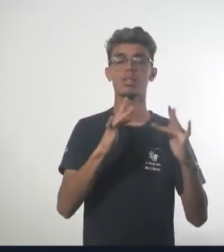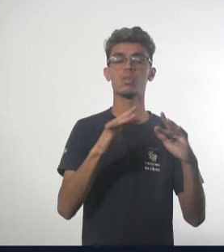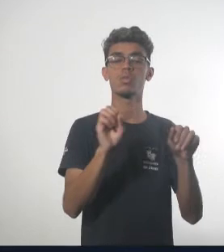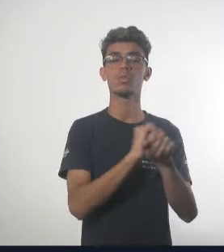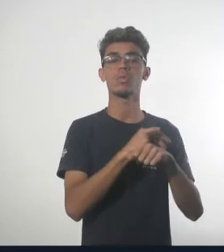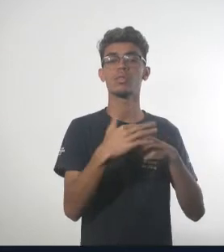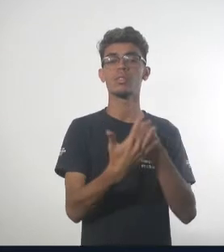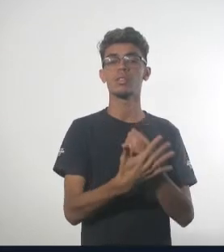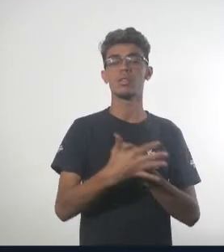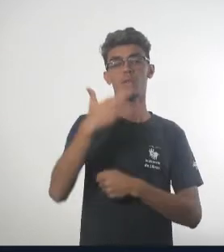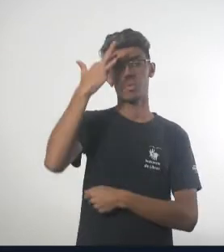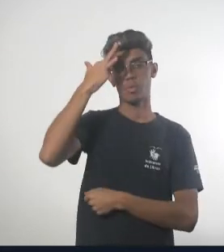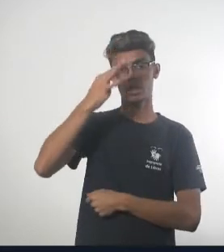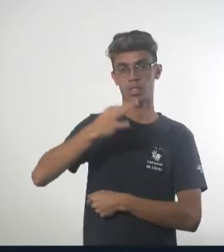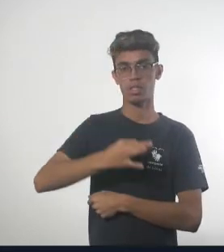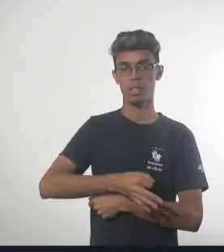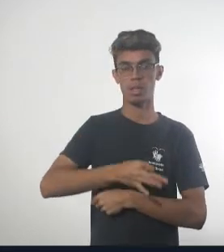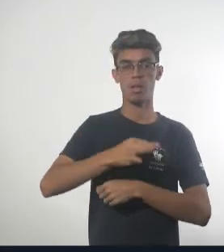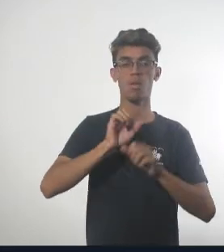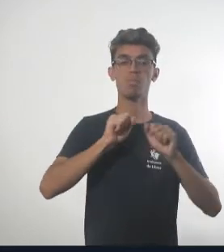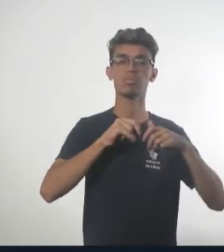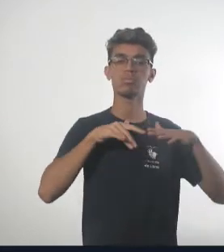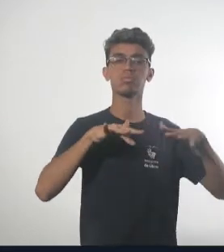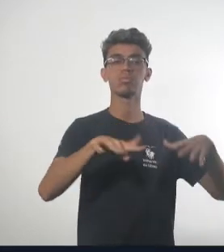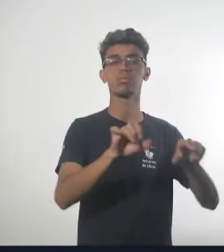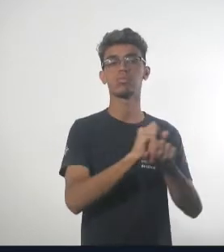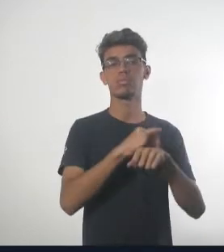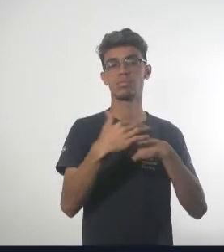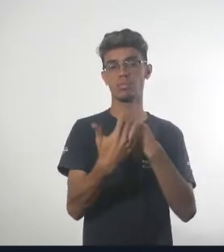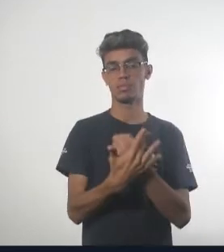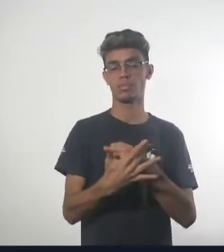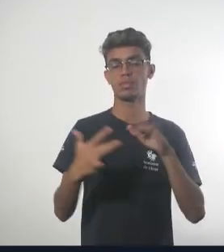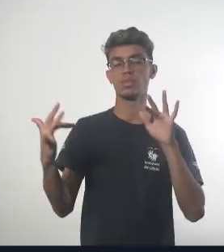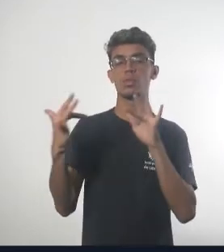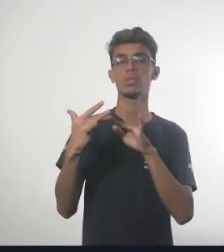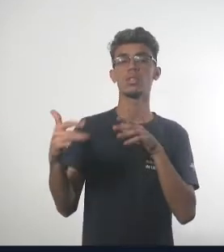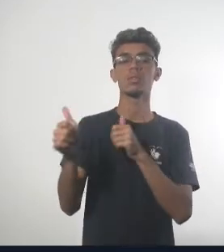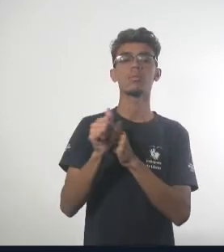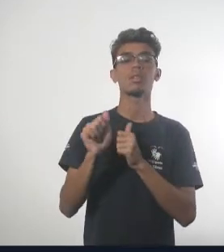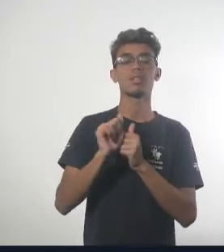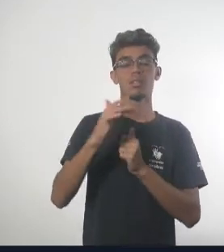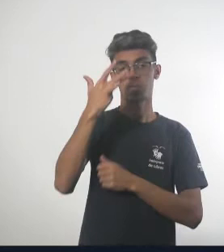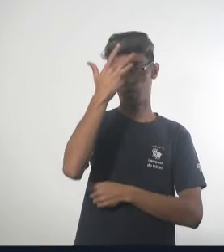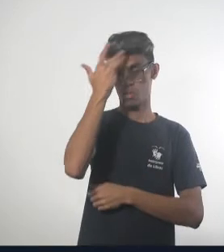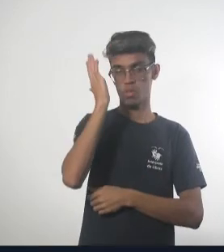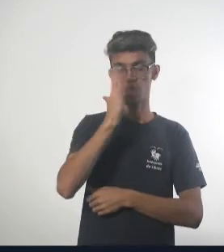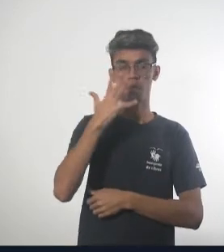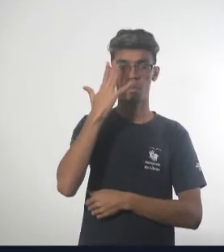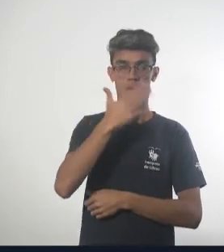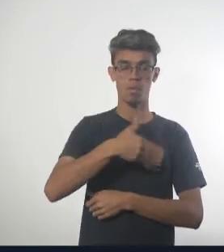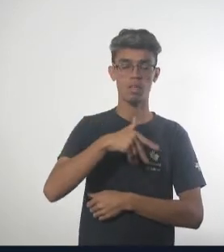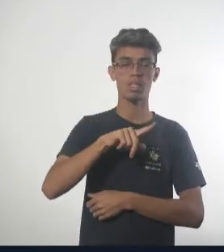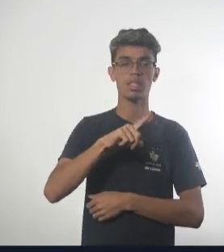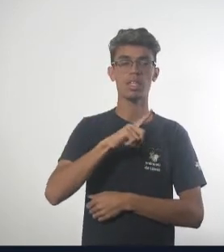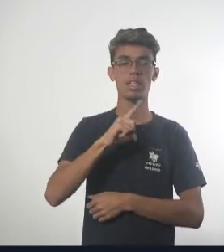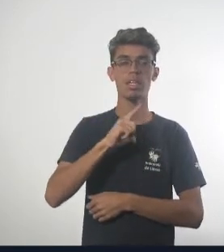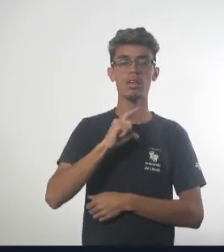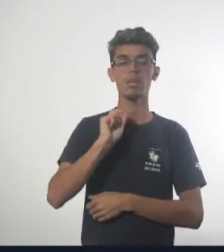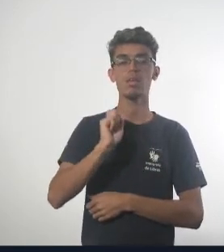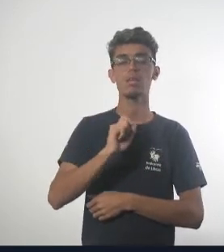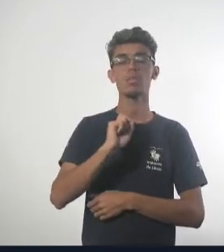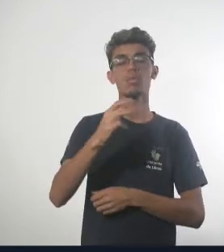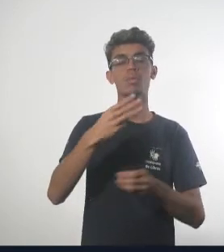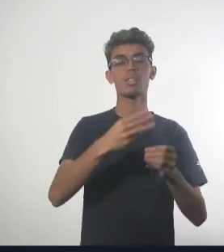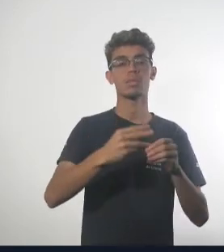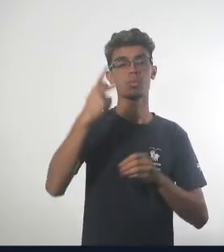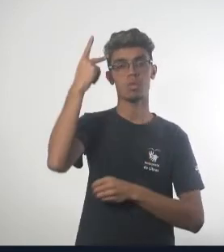compreender a dinâmica da transmissão da Covid-19 entre os contatos próximos dos casos confirmados, nesse novo cenário, no município de